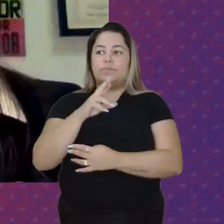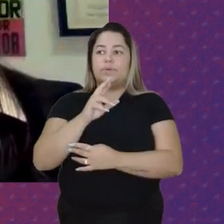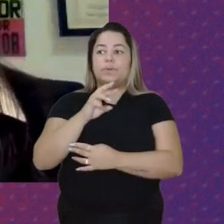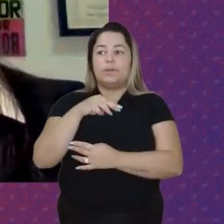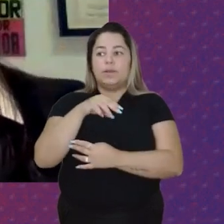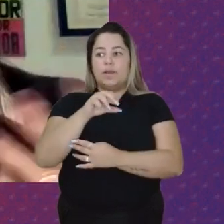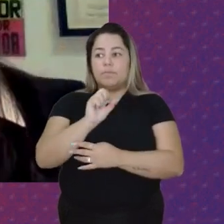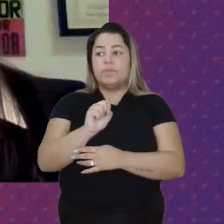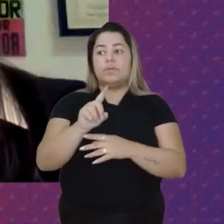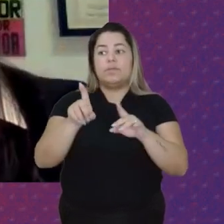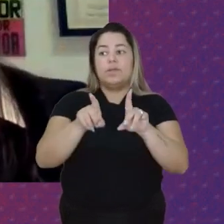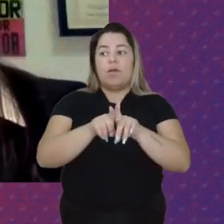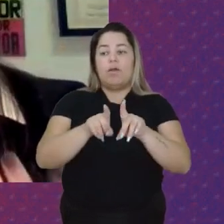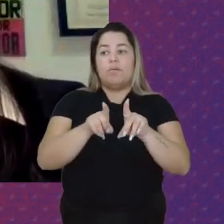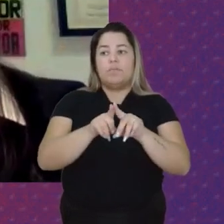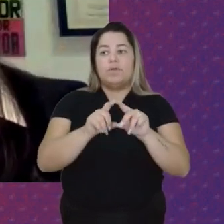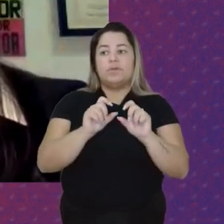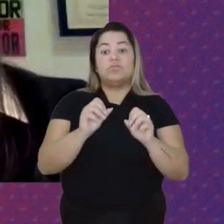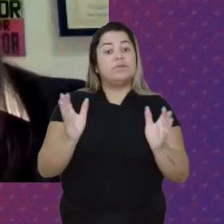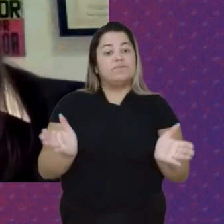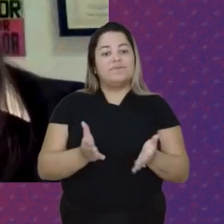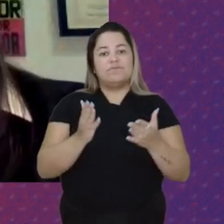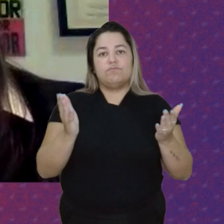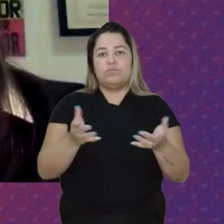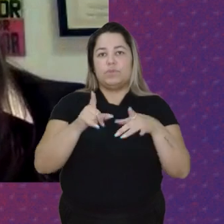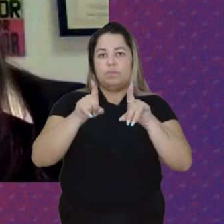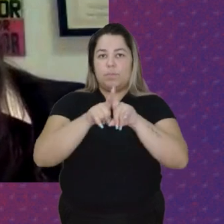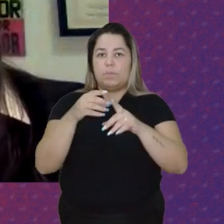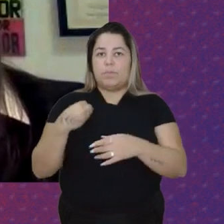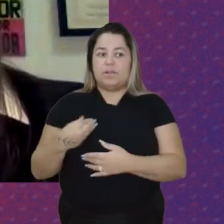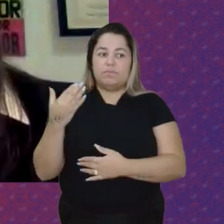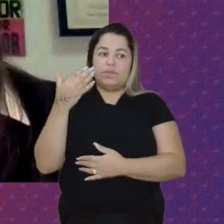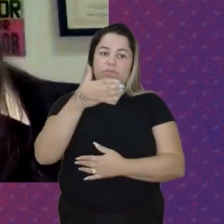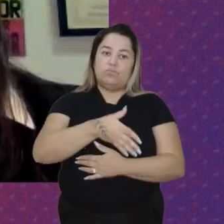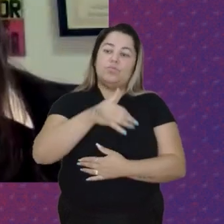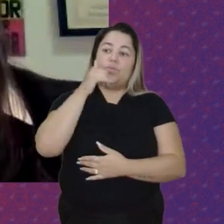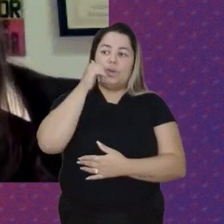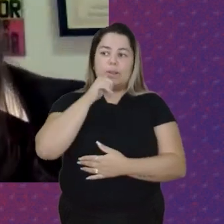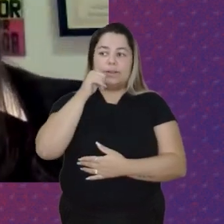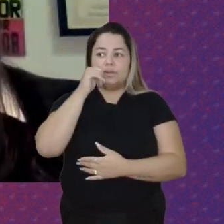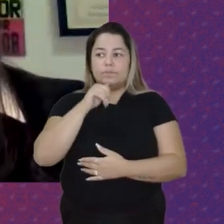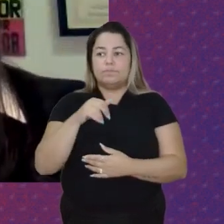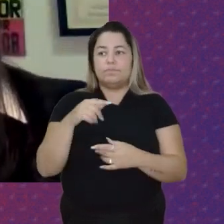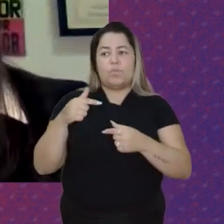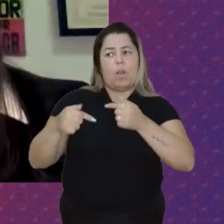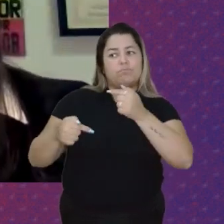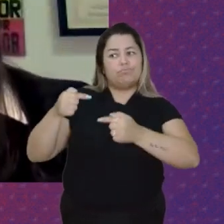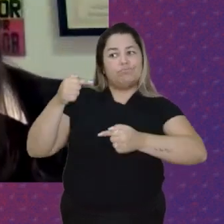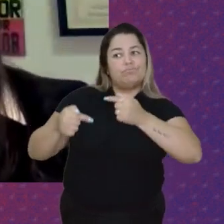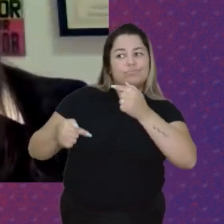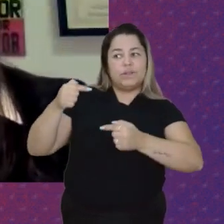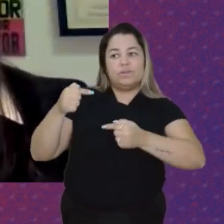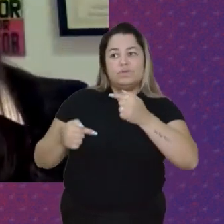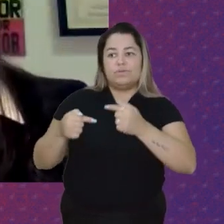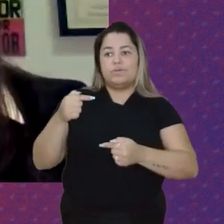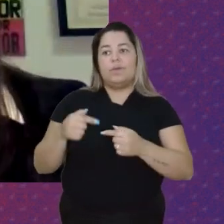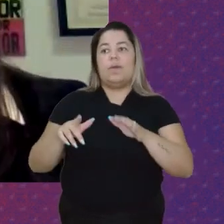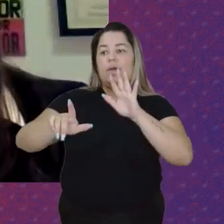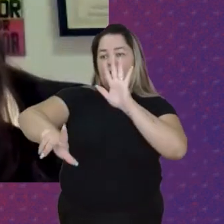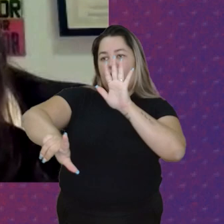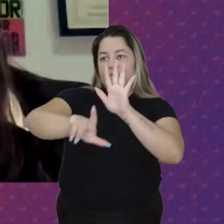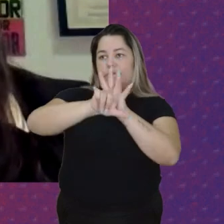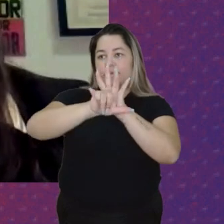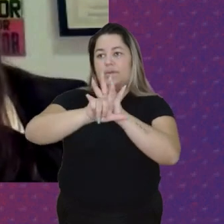e de incentivo à participação de mulheres na política. Então, a lei, eu